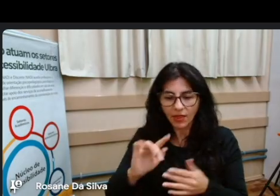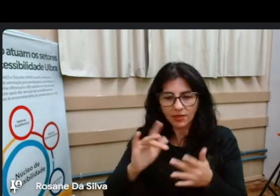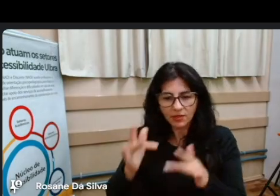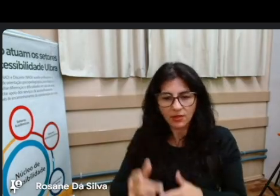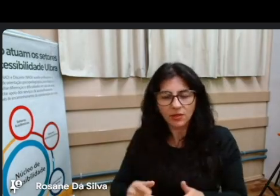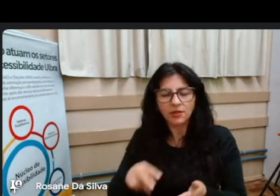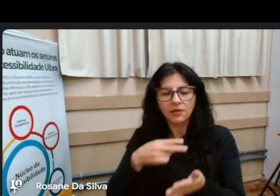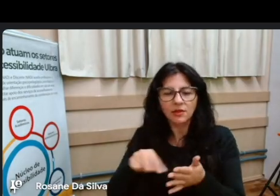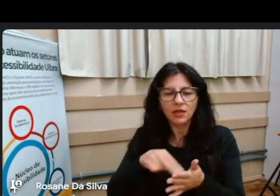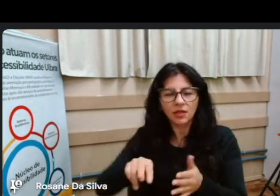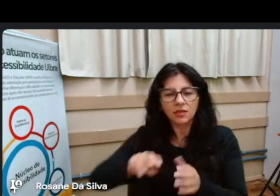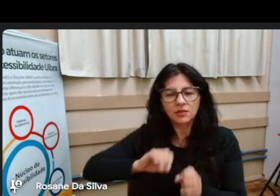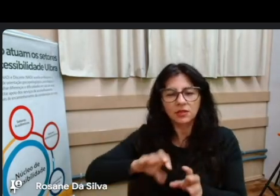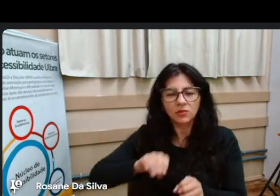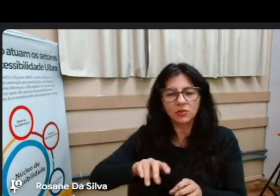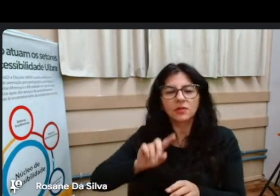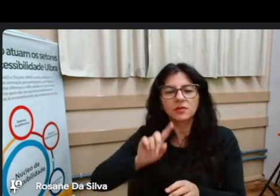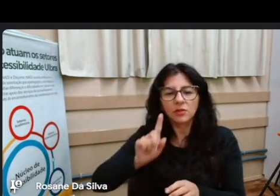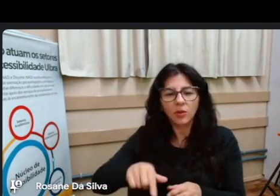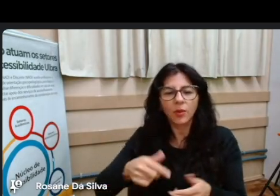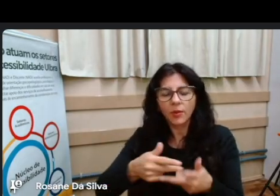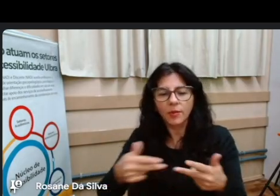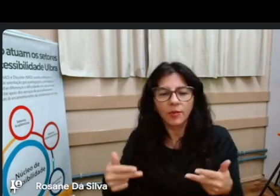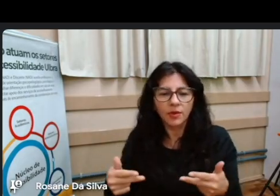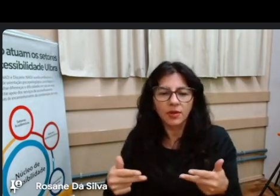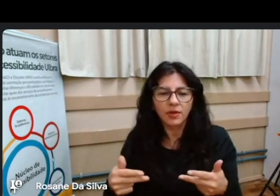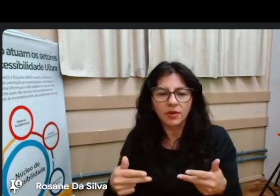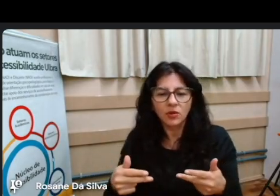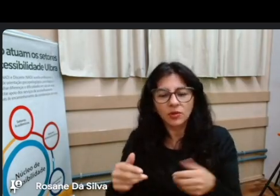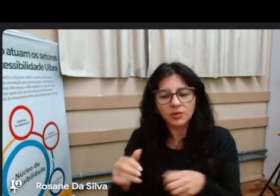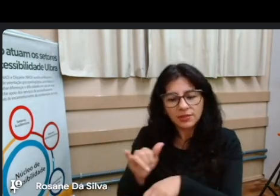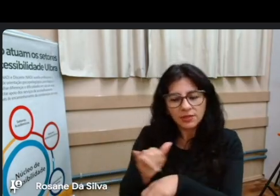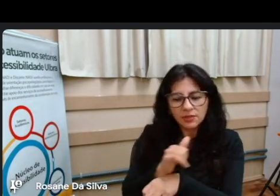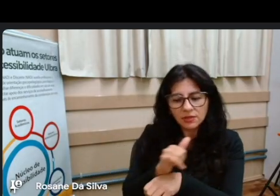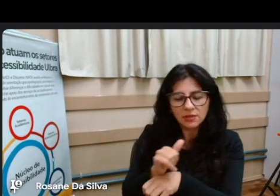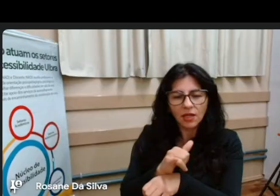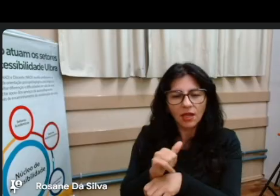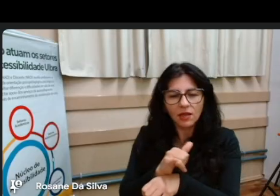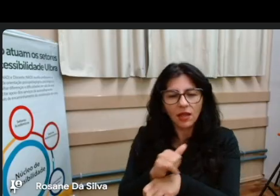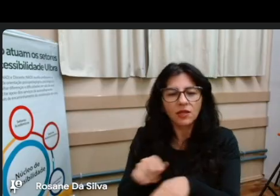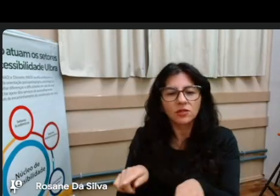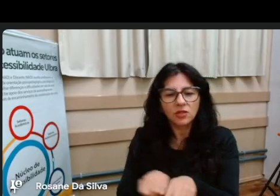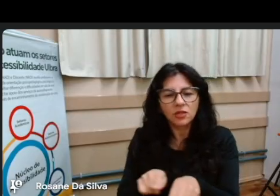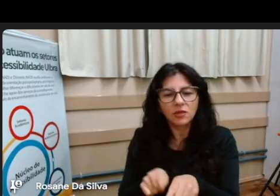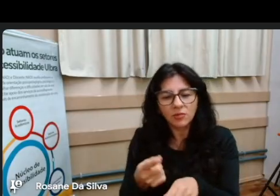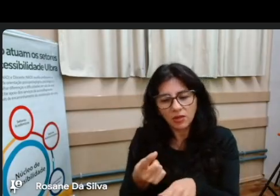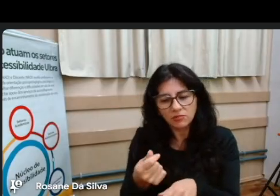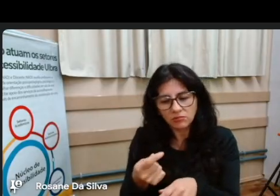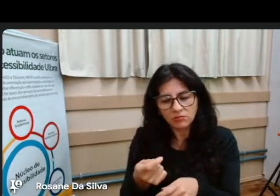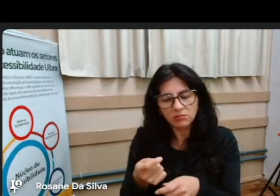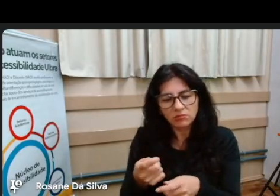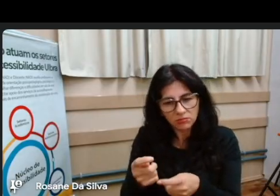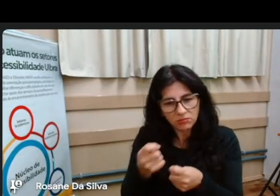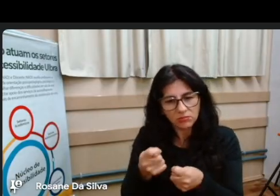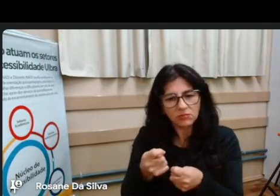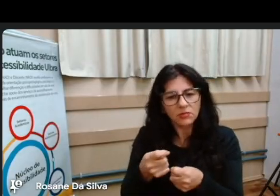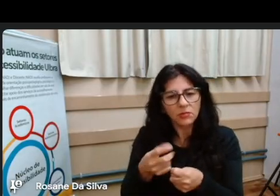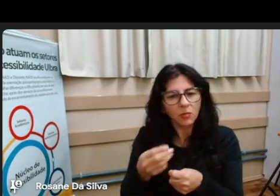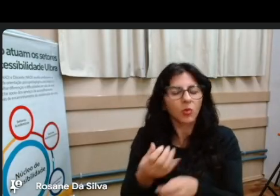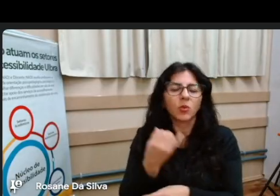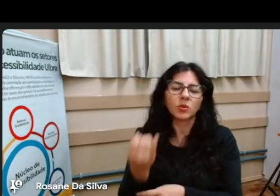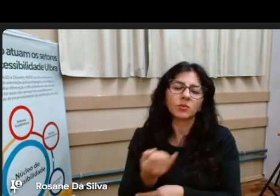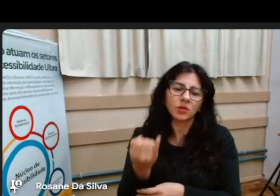Então esta essa interface dança e educação é uma questão estratégica e